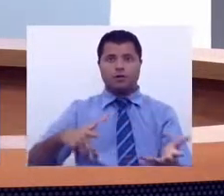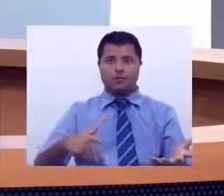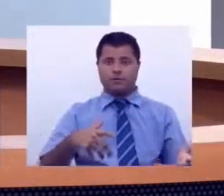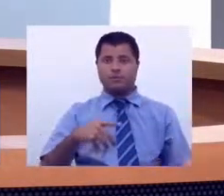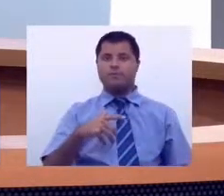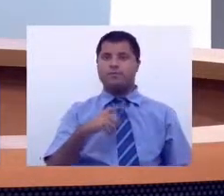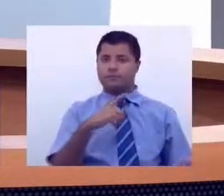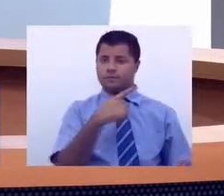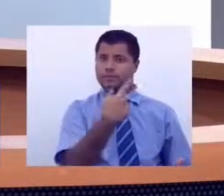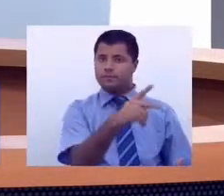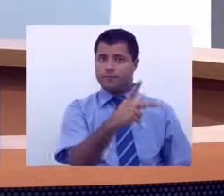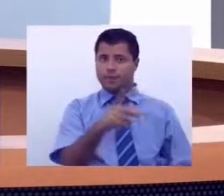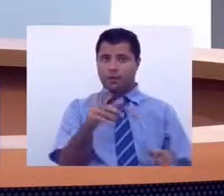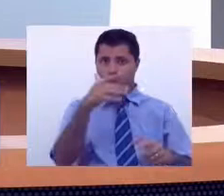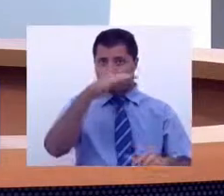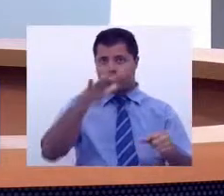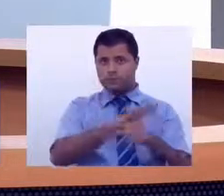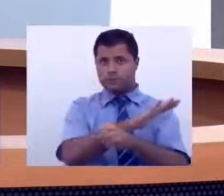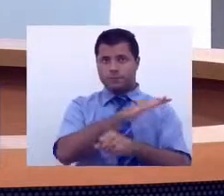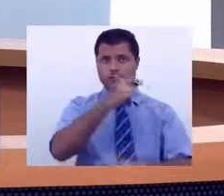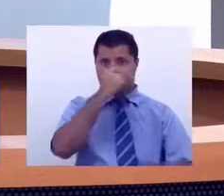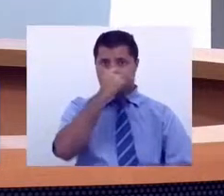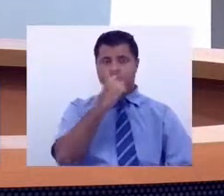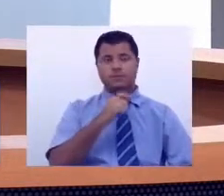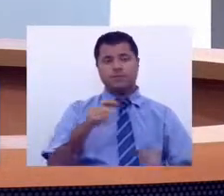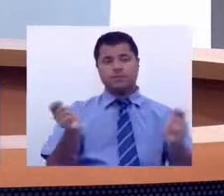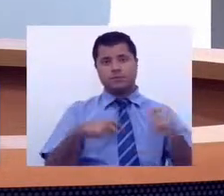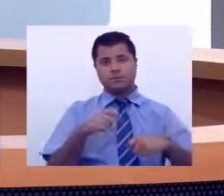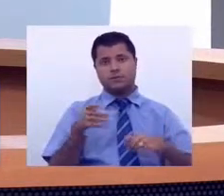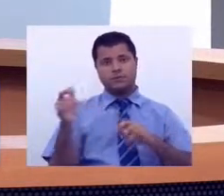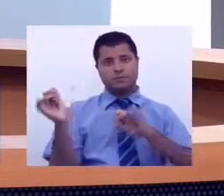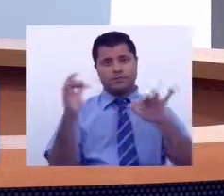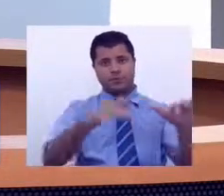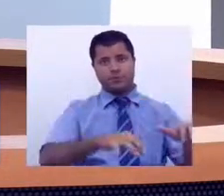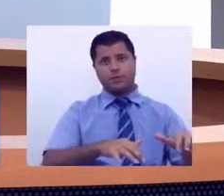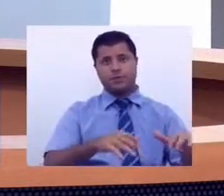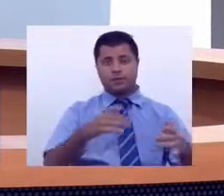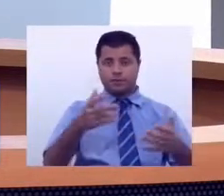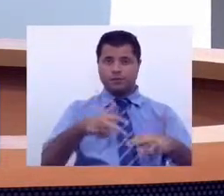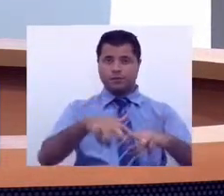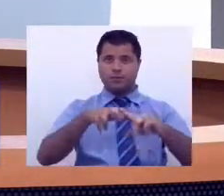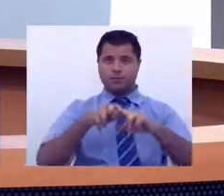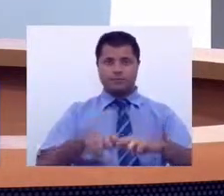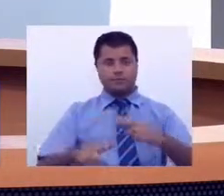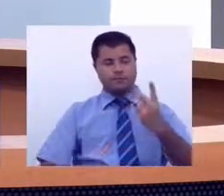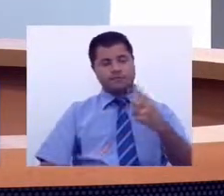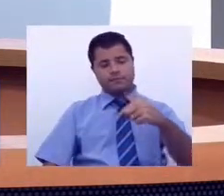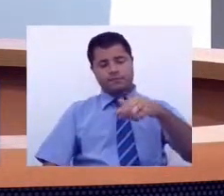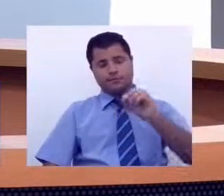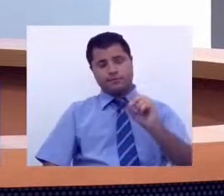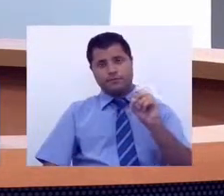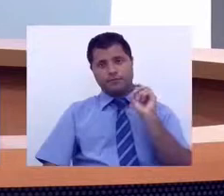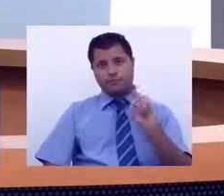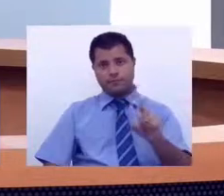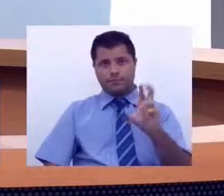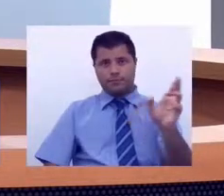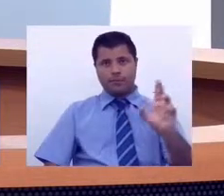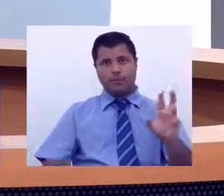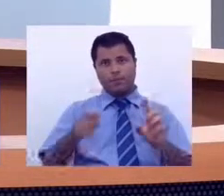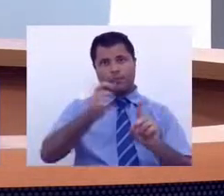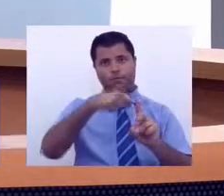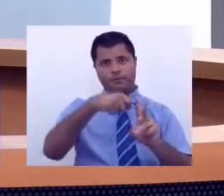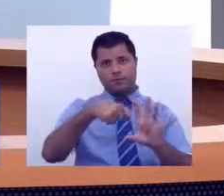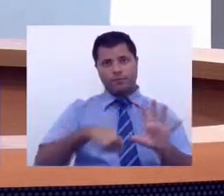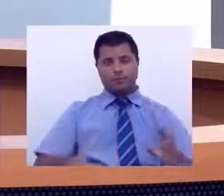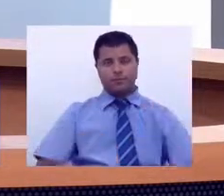leitos do Hospital Estela Maris, e por isso esses 270 mil reais mês. E também, a partir de